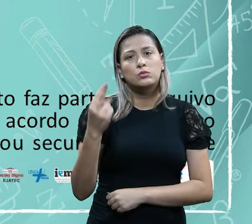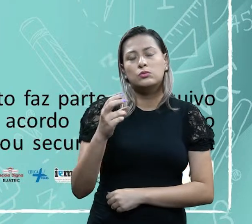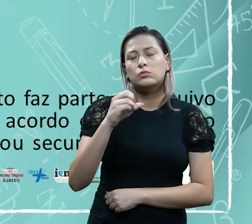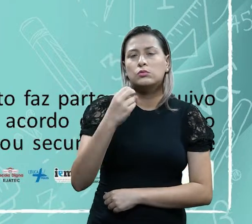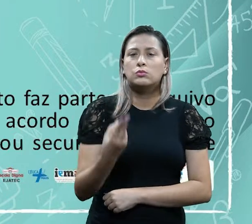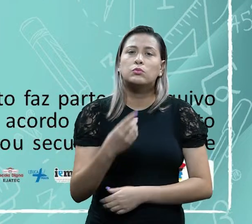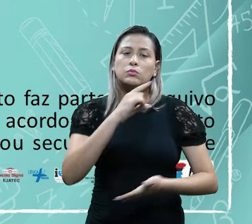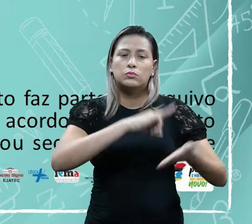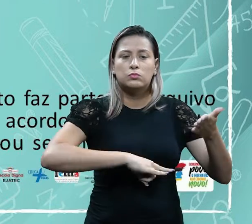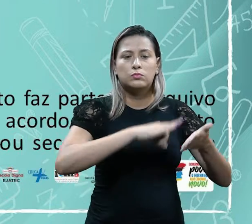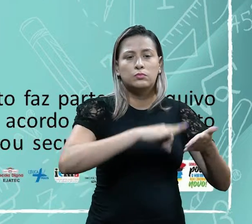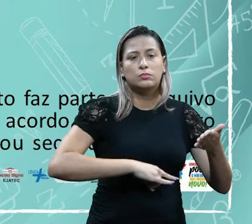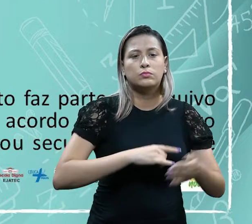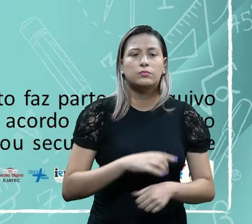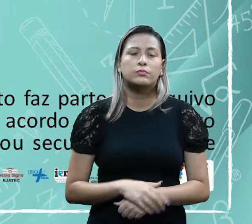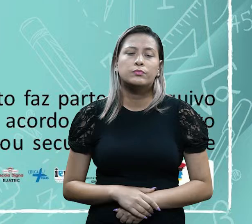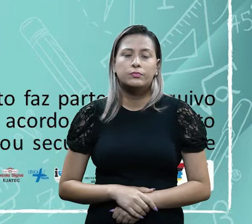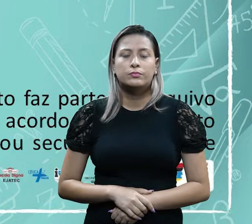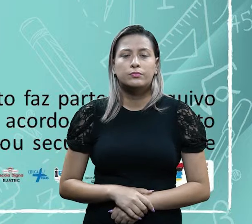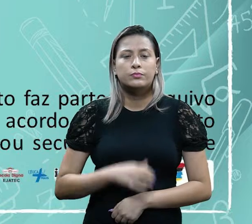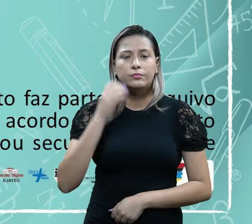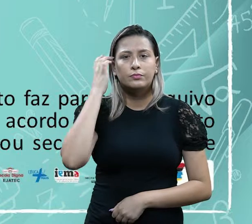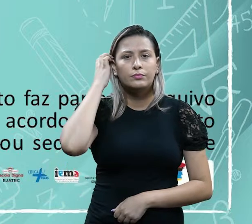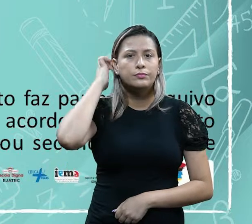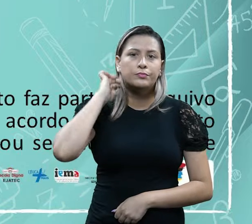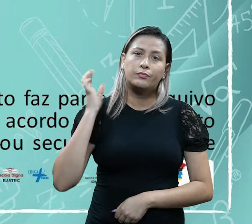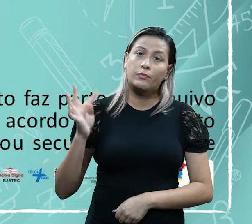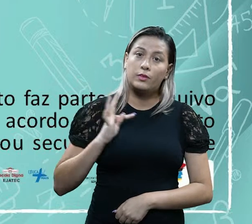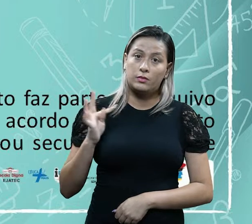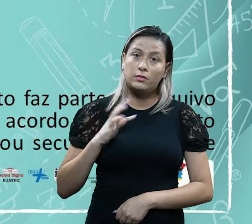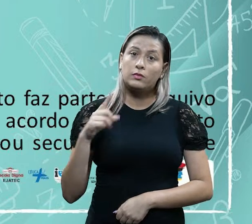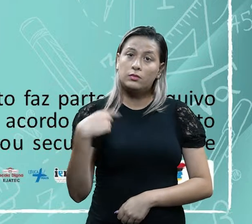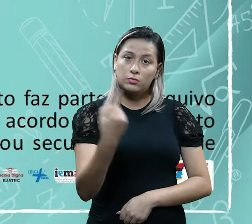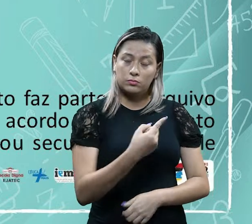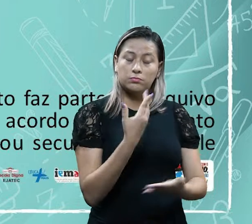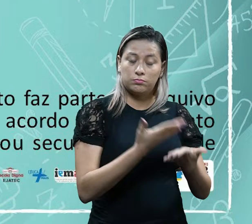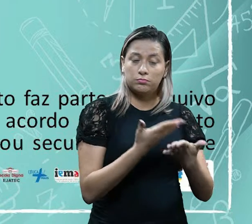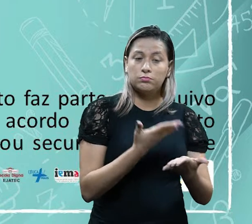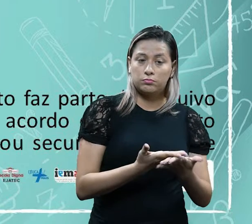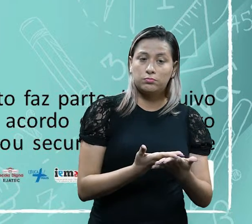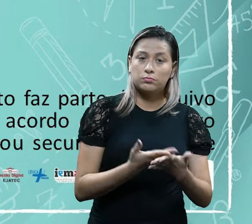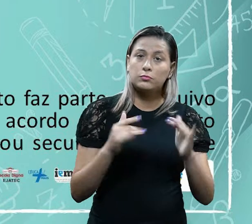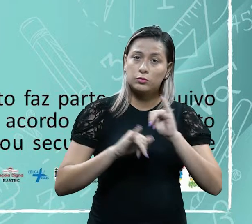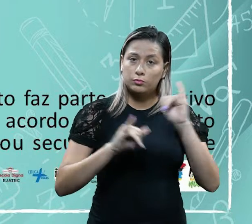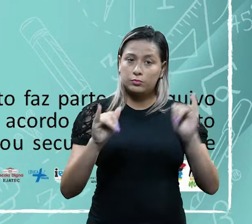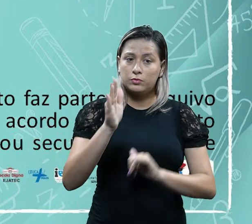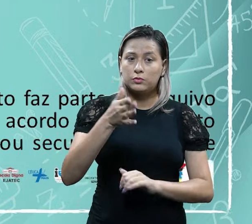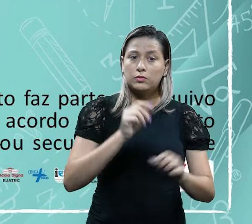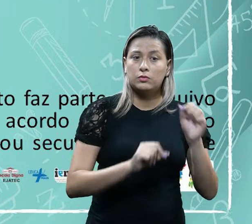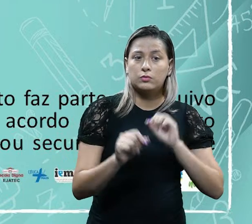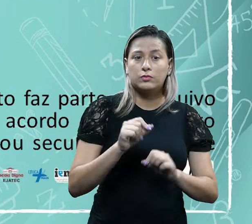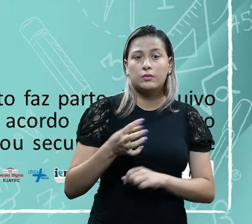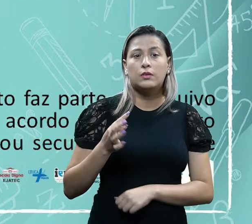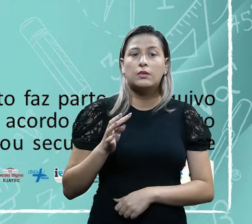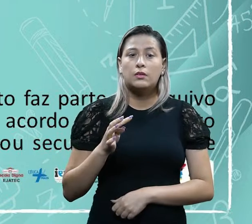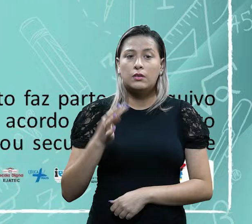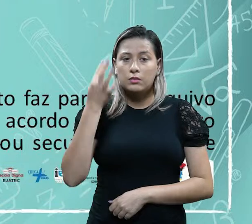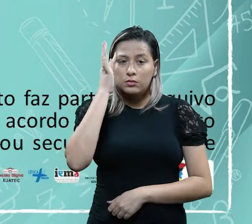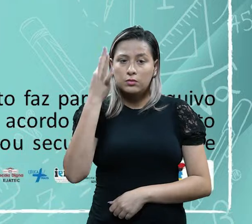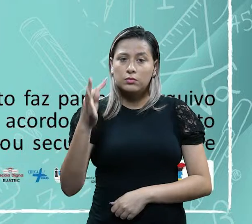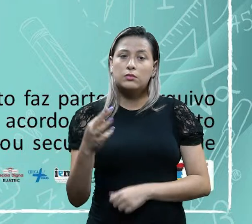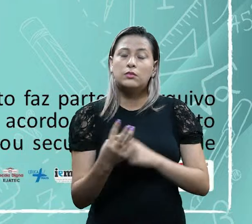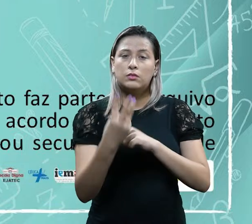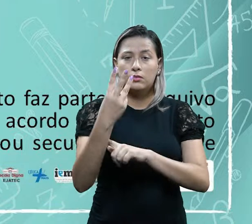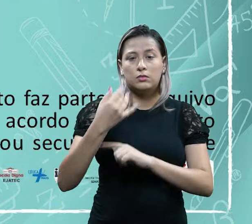documental. Bom, essa técnica que a gente está falando, como eu já tinha dito, é a teoria das 3 idades,